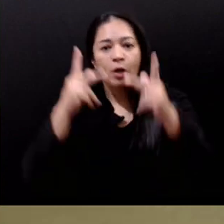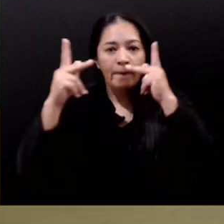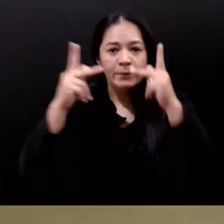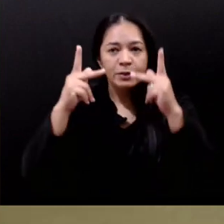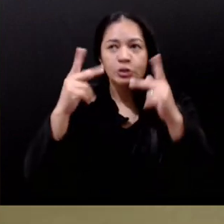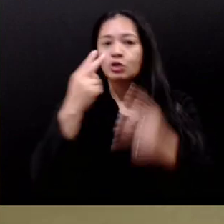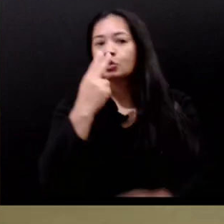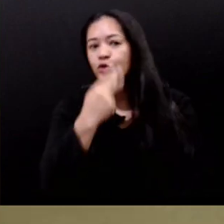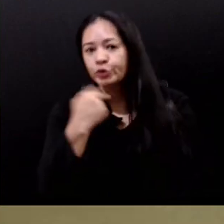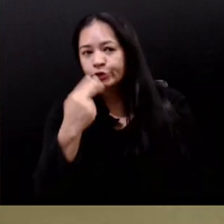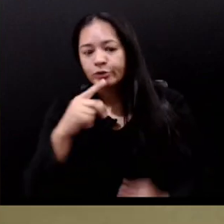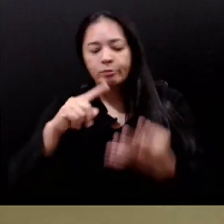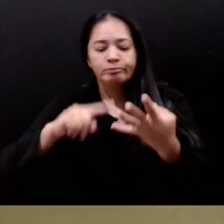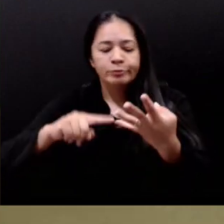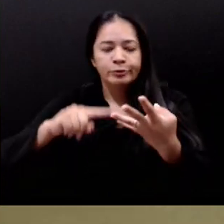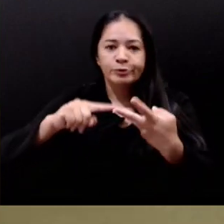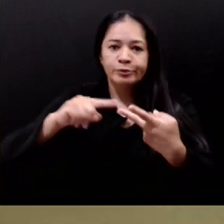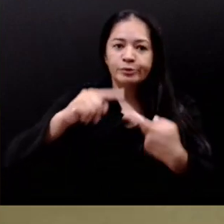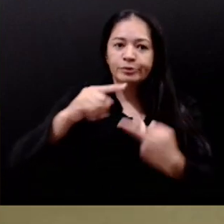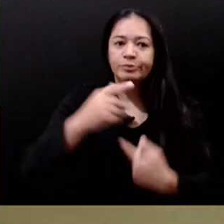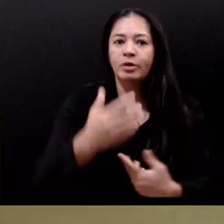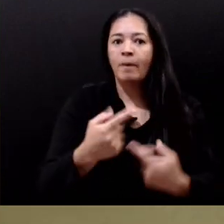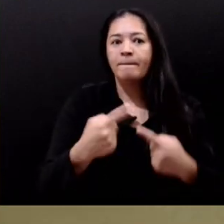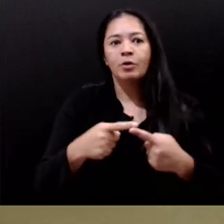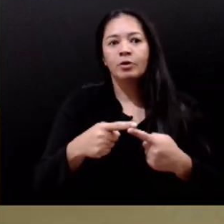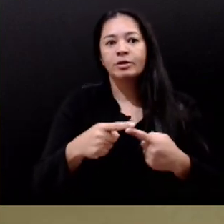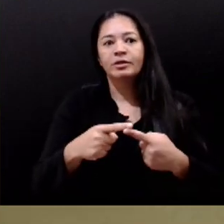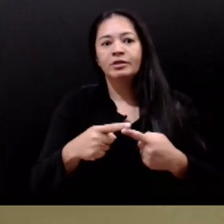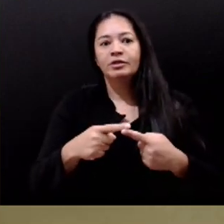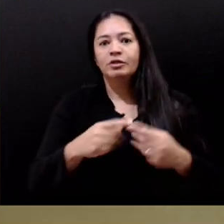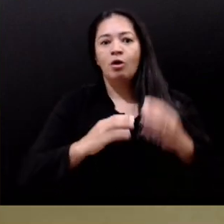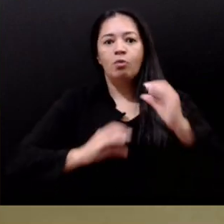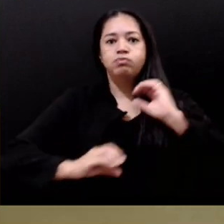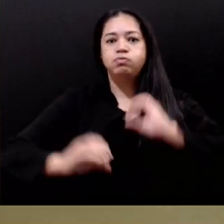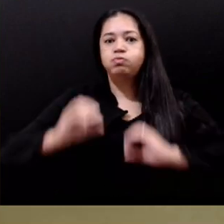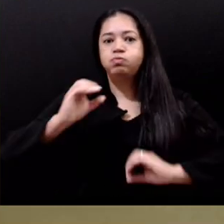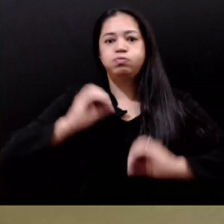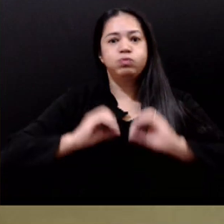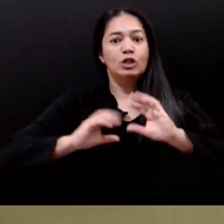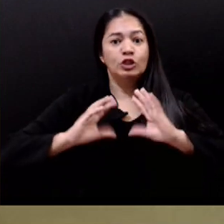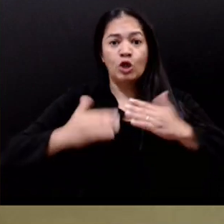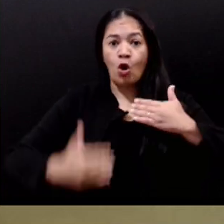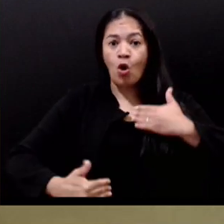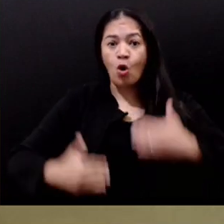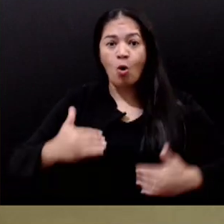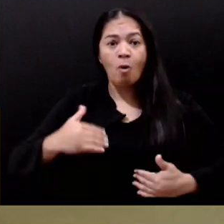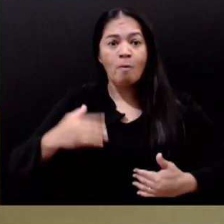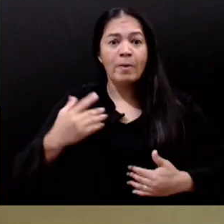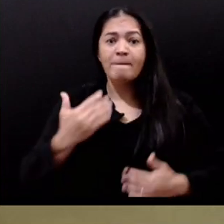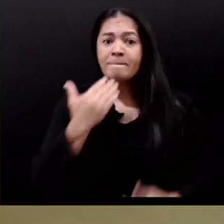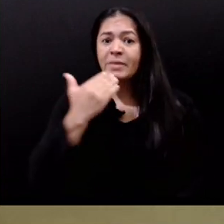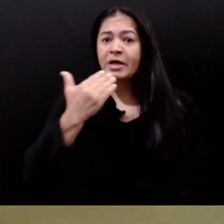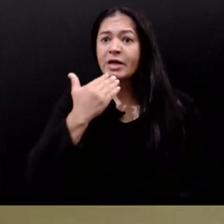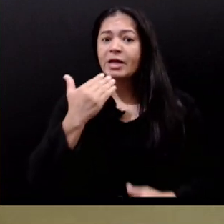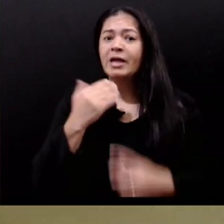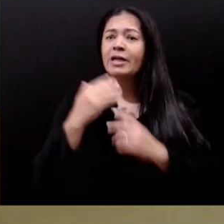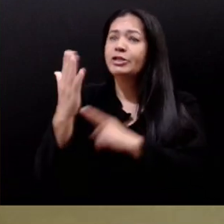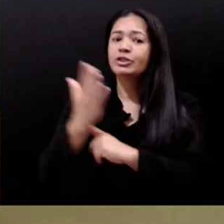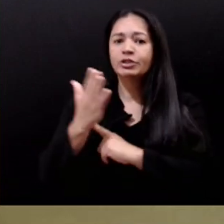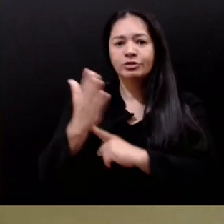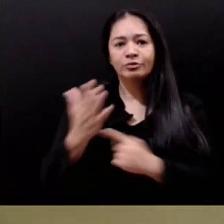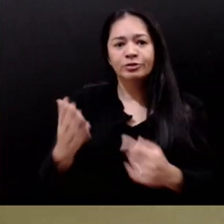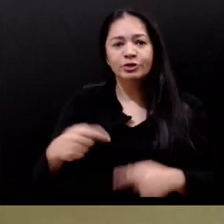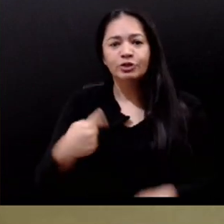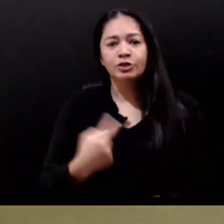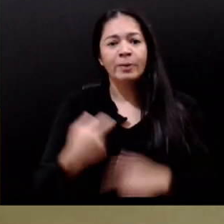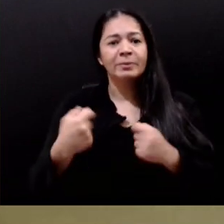de saúde, porque os seus hormônios, o seu corpo vai estar pedindo socorro. exato. Então a gente precisa entender que a